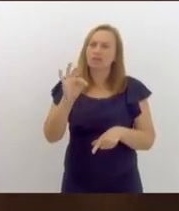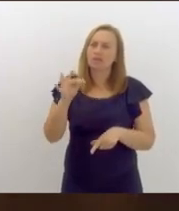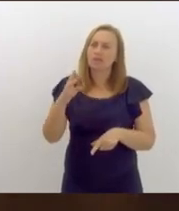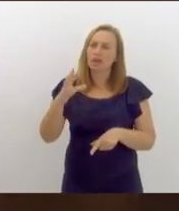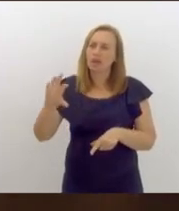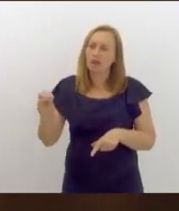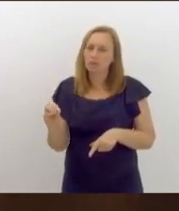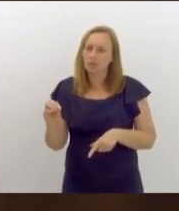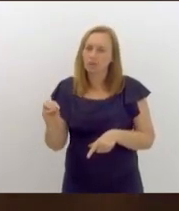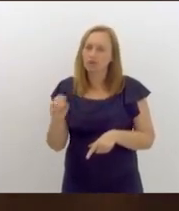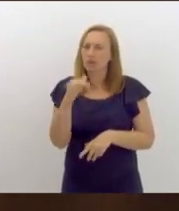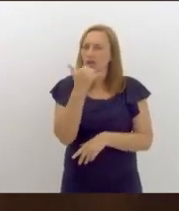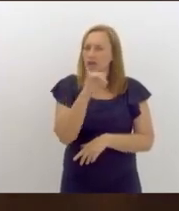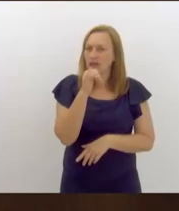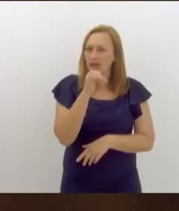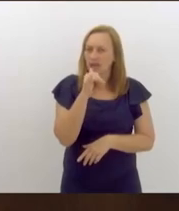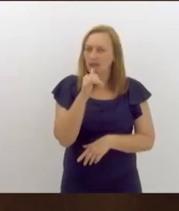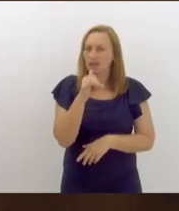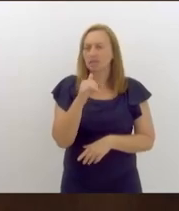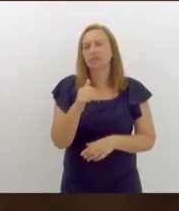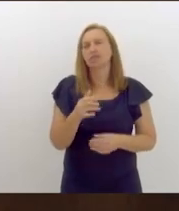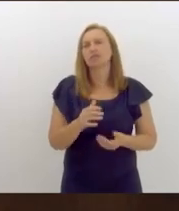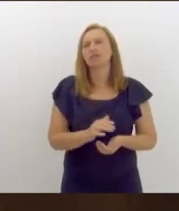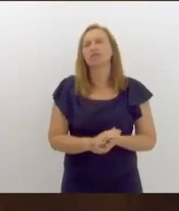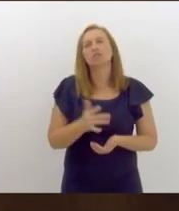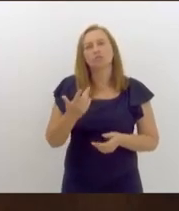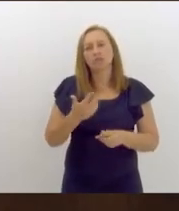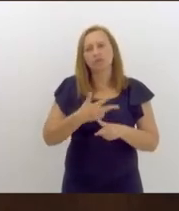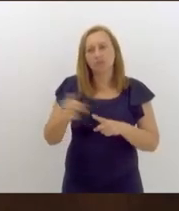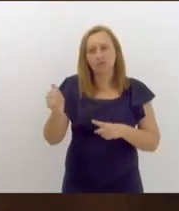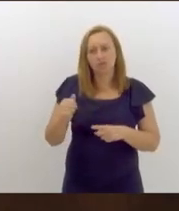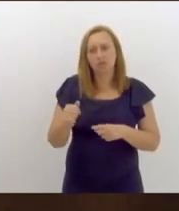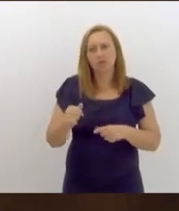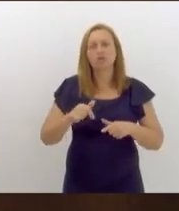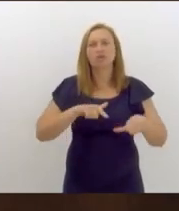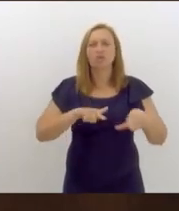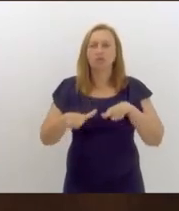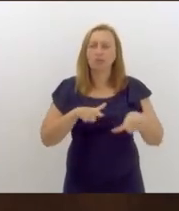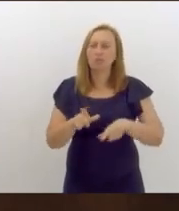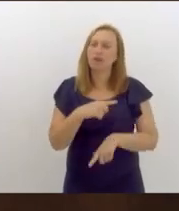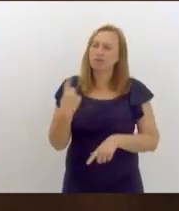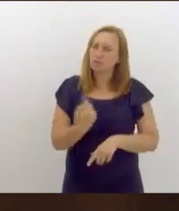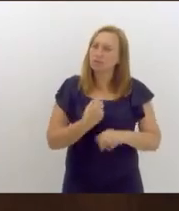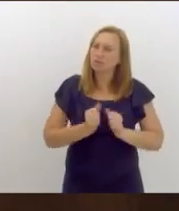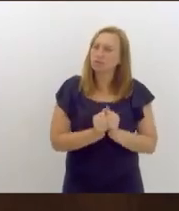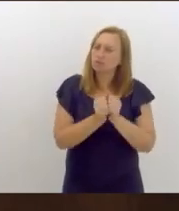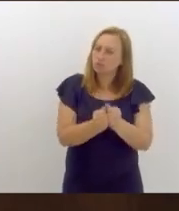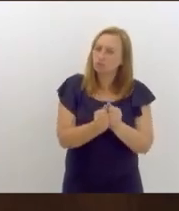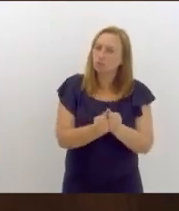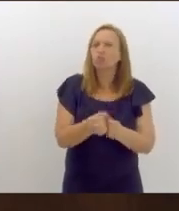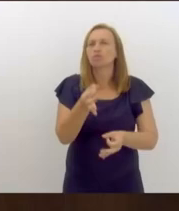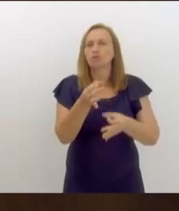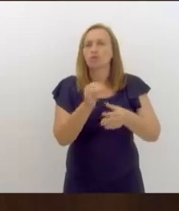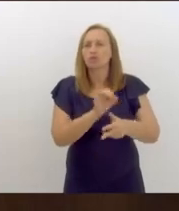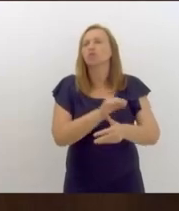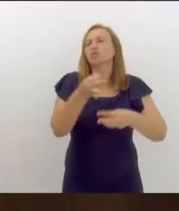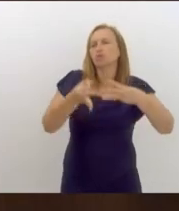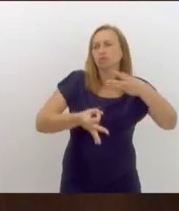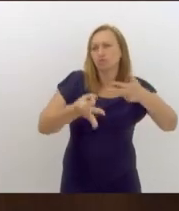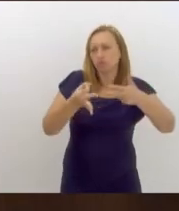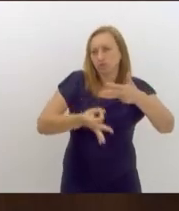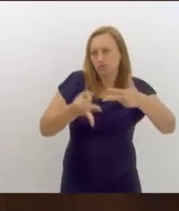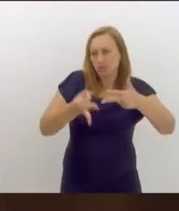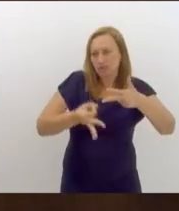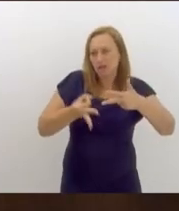no espelho d'água através de Sepetiba então um ganho do trabalho do Parlamento em conjunto com o judiciário em conjunto com as